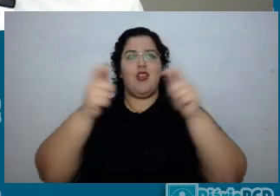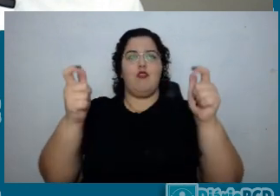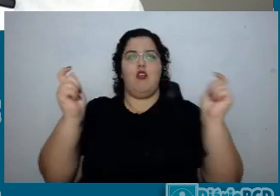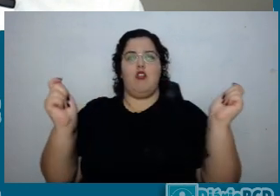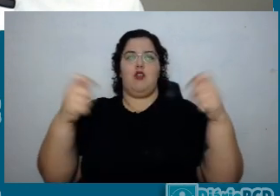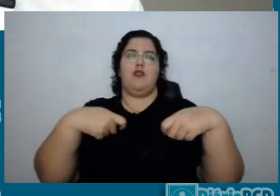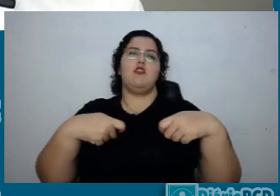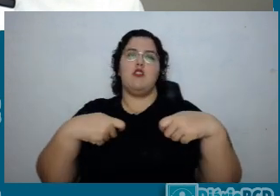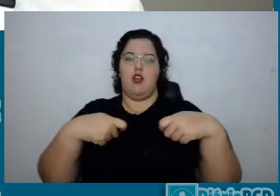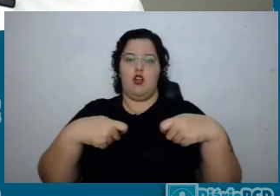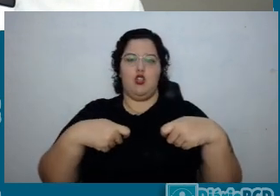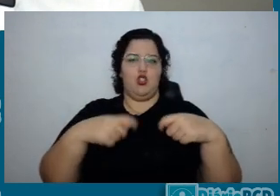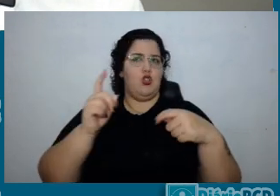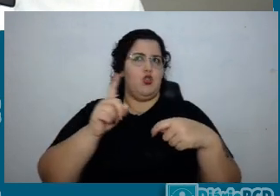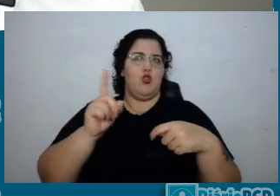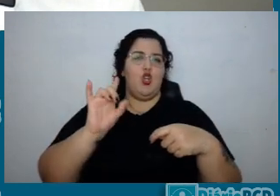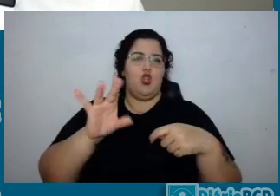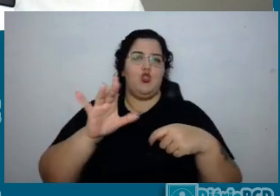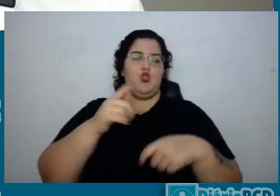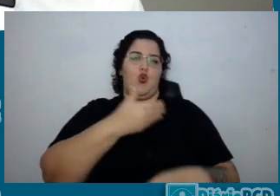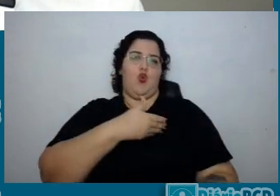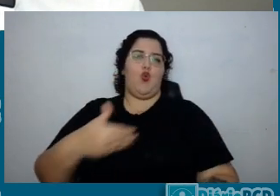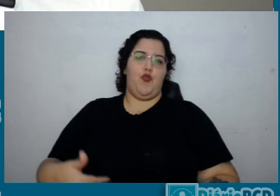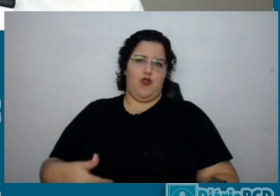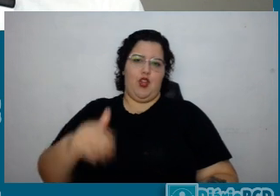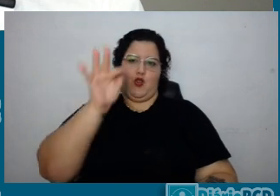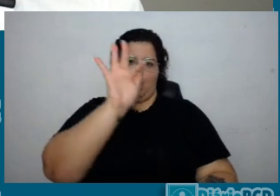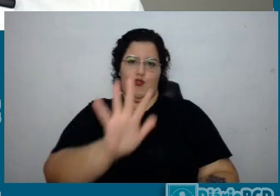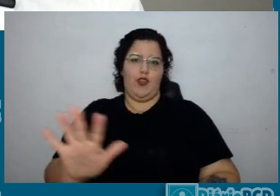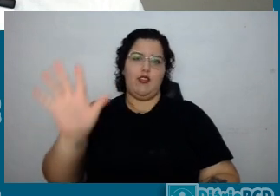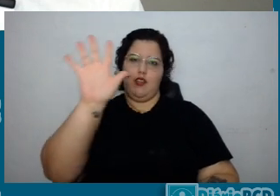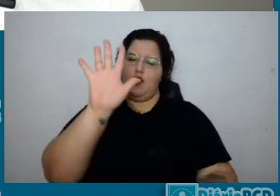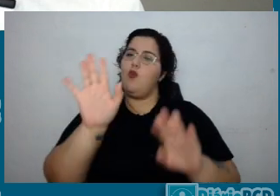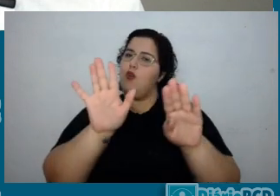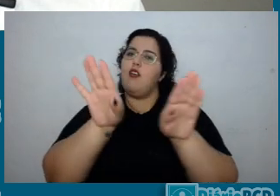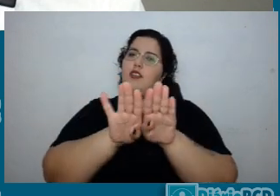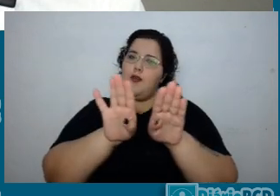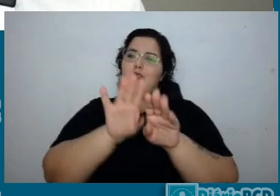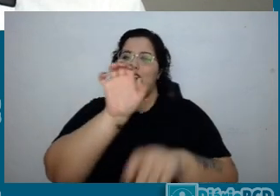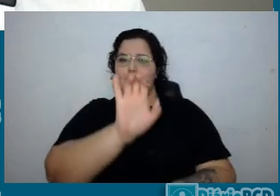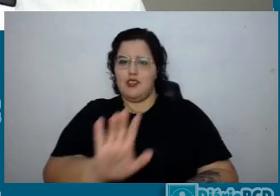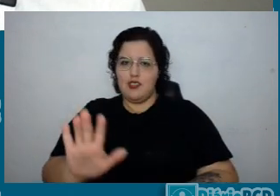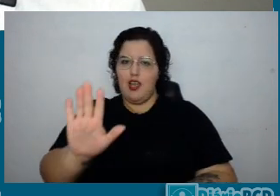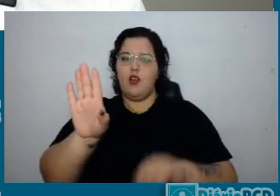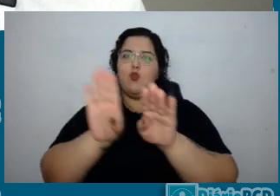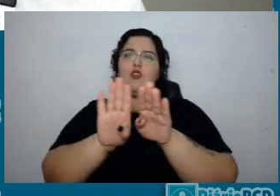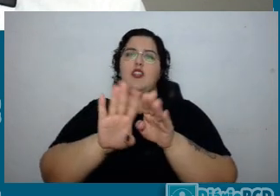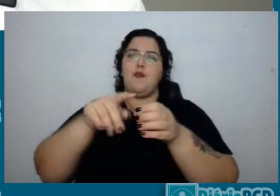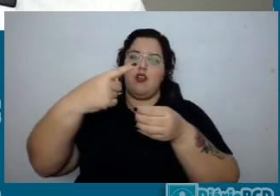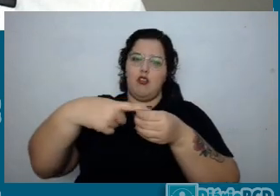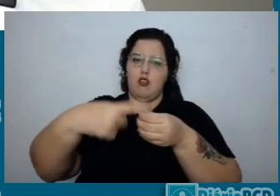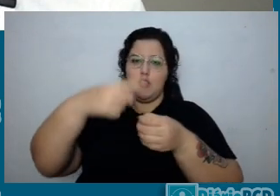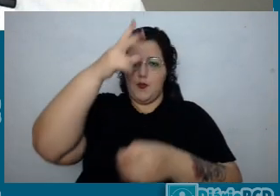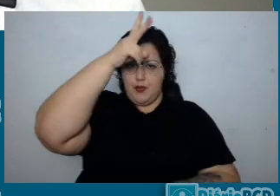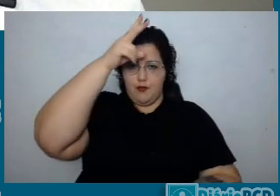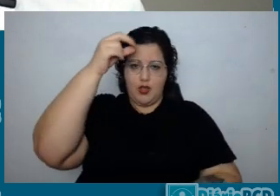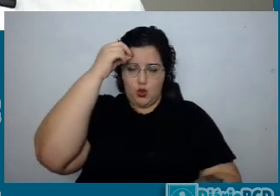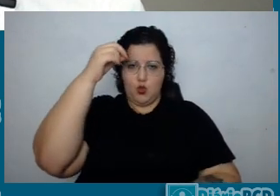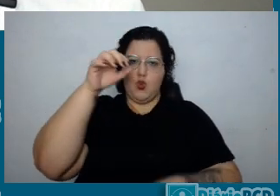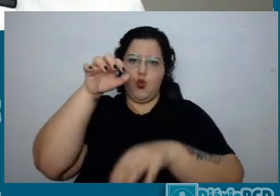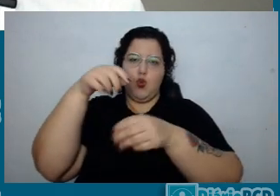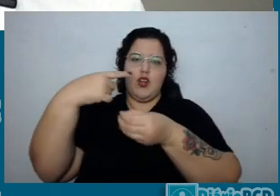capacidade do Estado, não do governo, não somente do governo federal, mas dos governos estaduais e municipais, para fazer a gestão pública